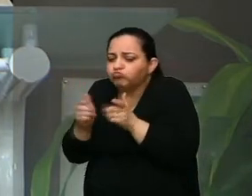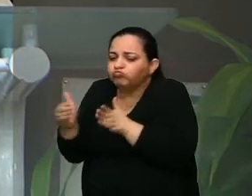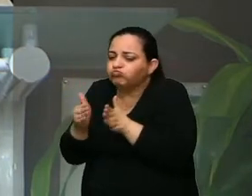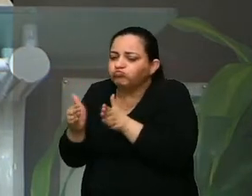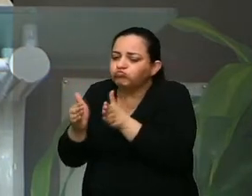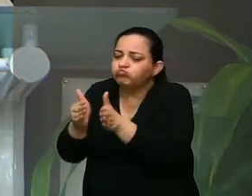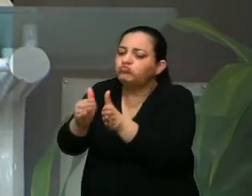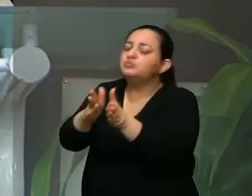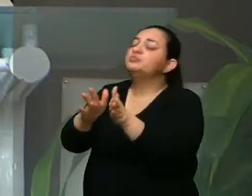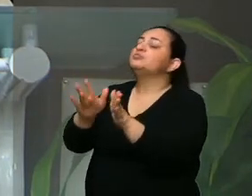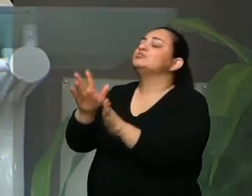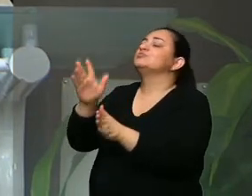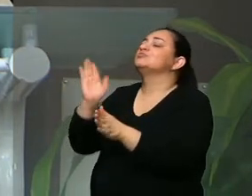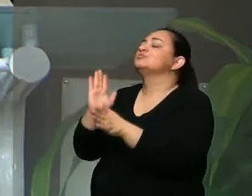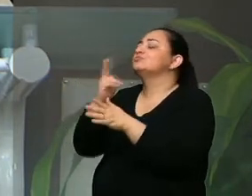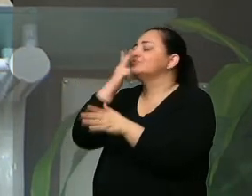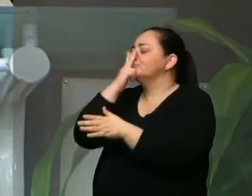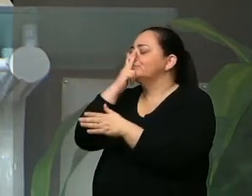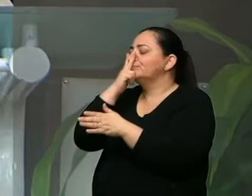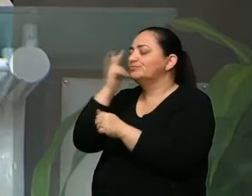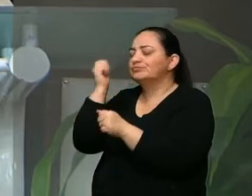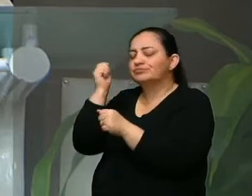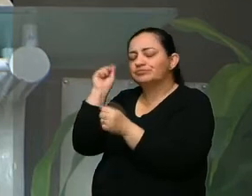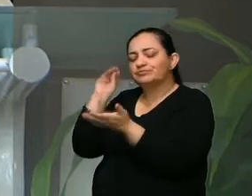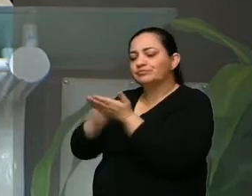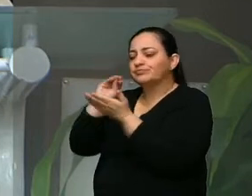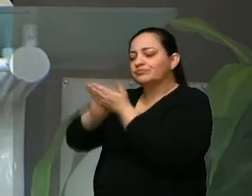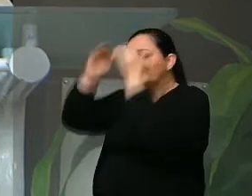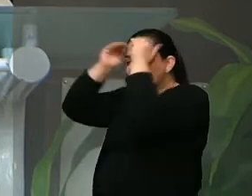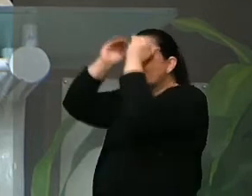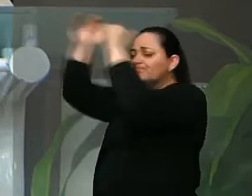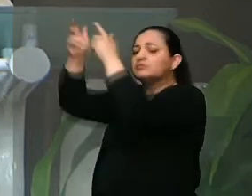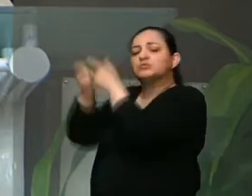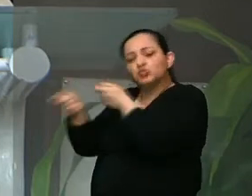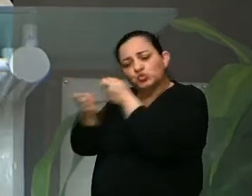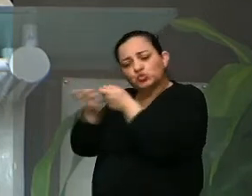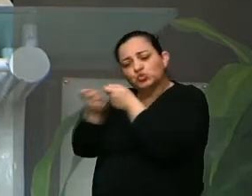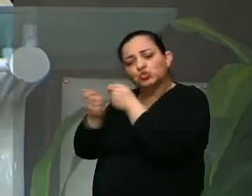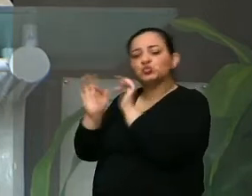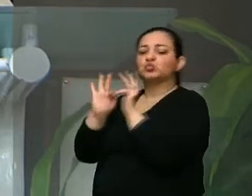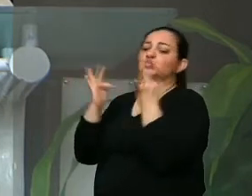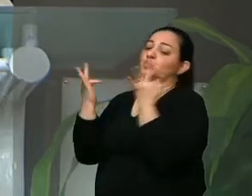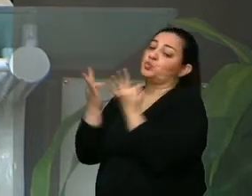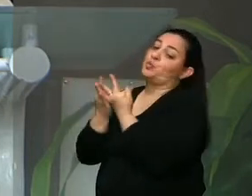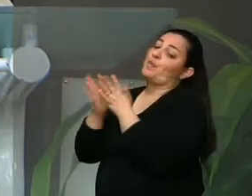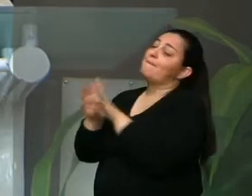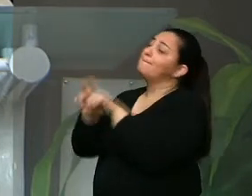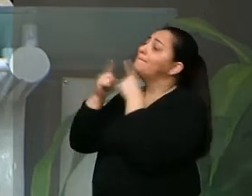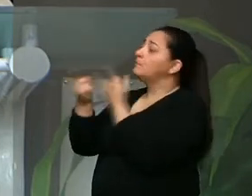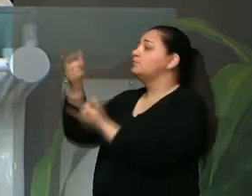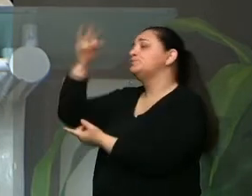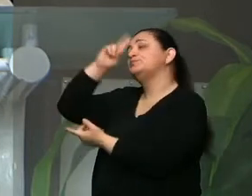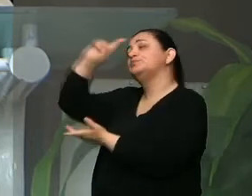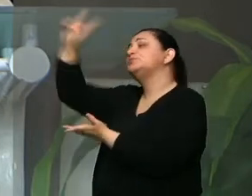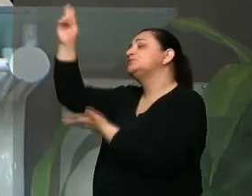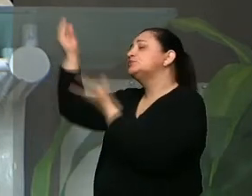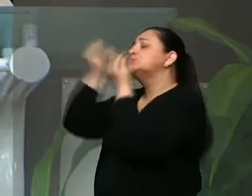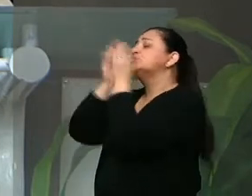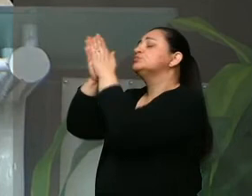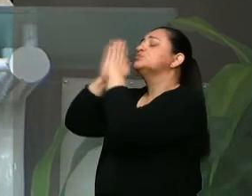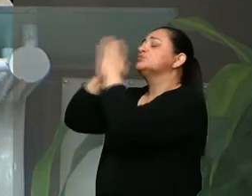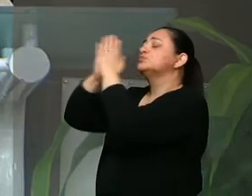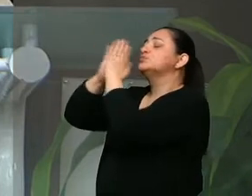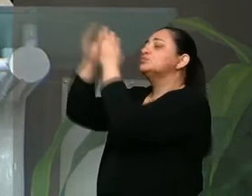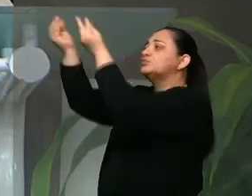a insubmissão pai tá tomando controle das famílias mas senhor ou em nós o espírito